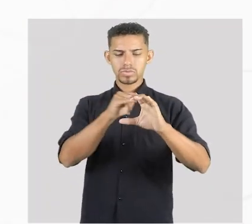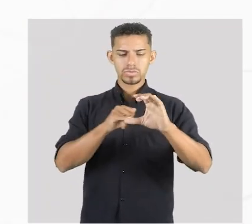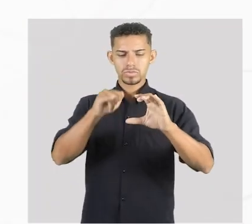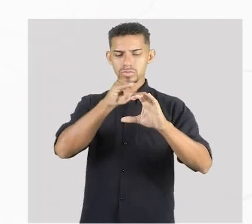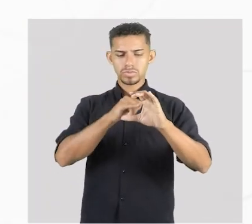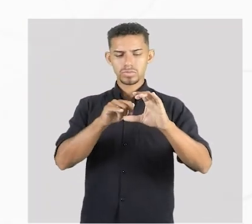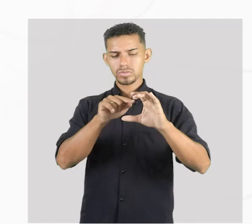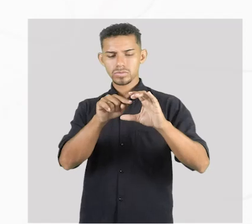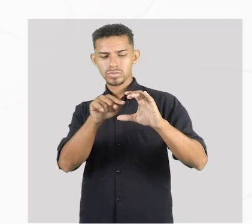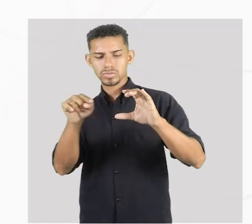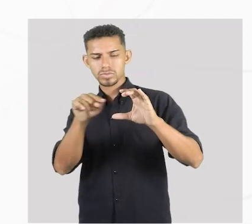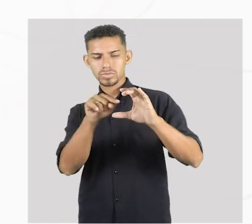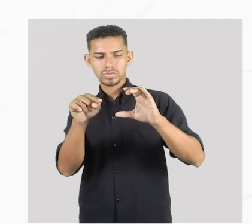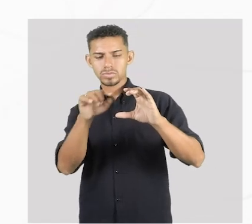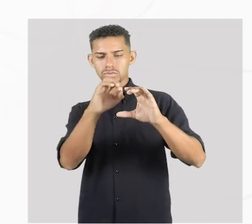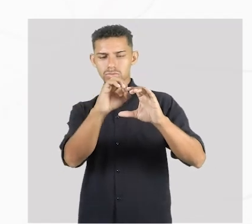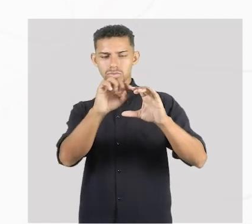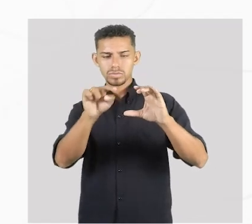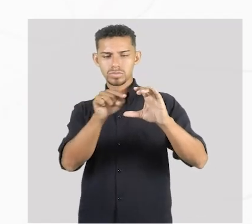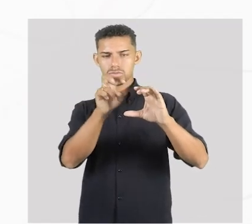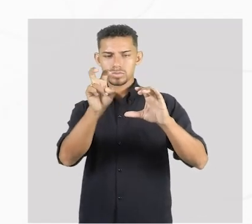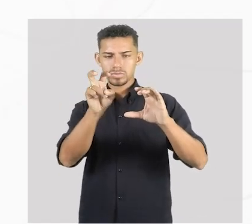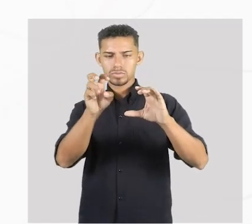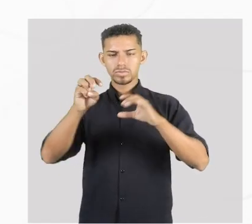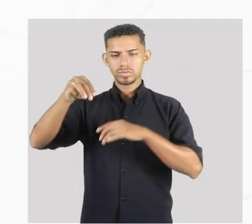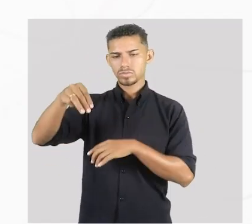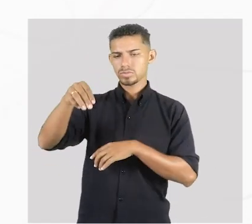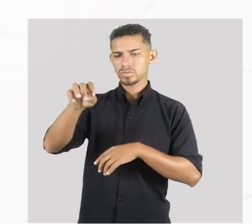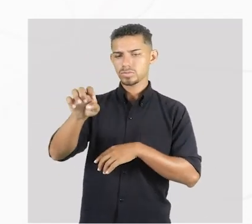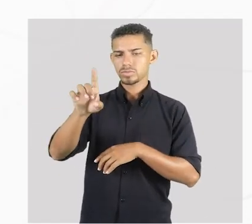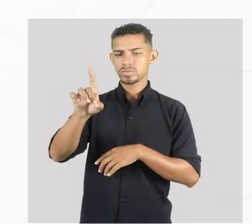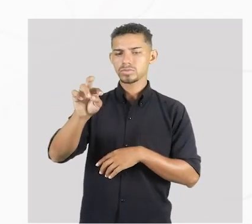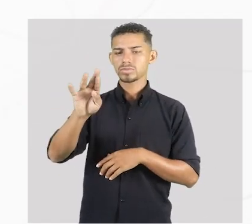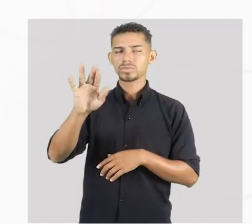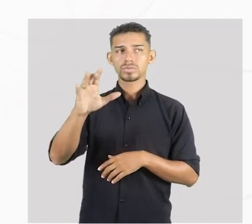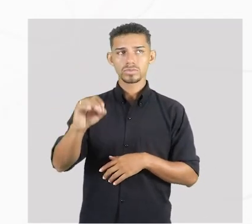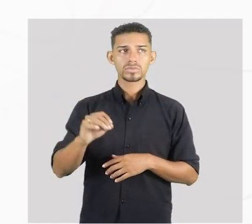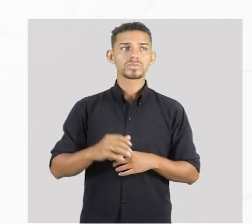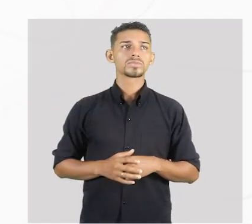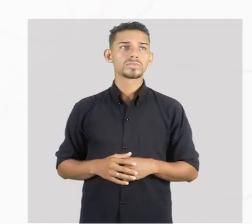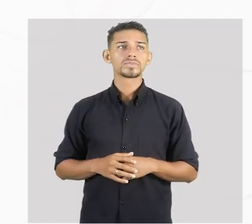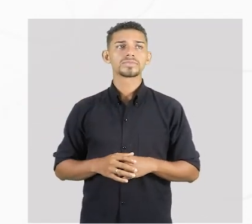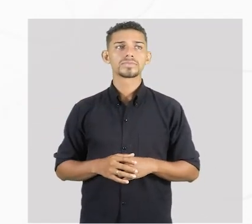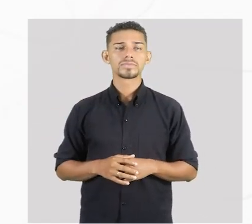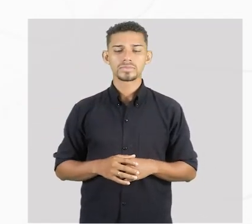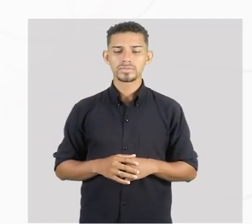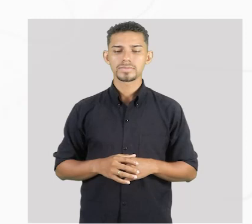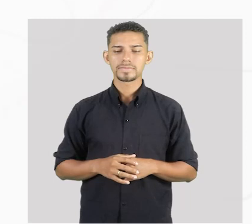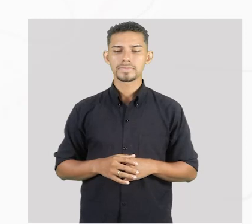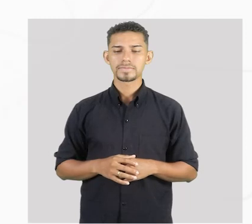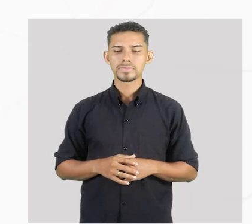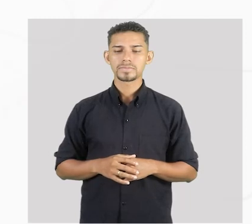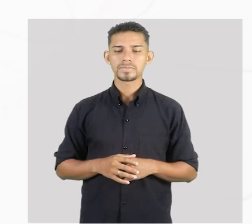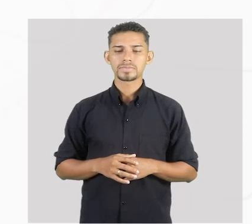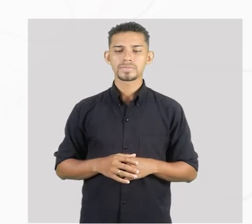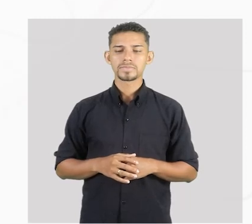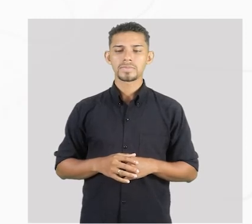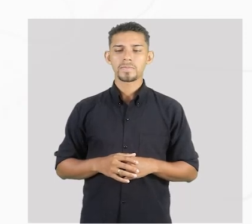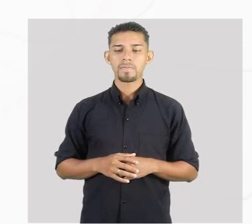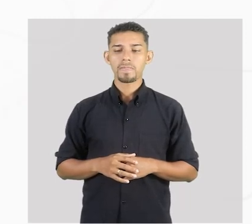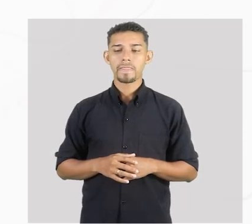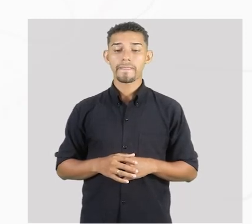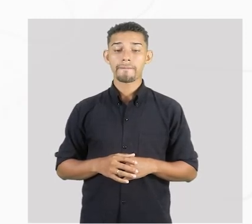a 0,5 metro. Então vou botar aqui o raio da bicicleta, ó. Meio metro, 0,5 metro,